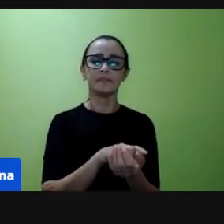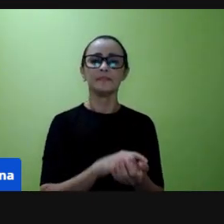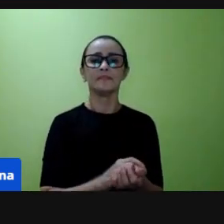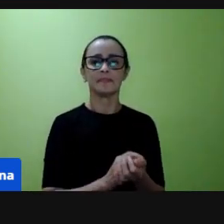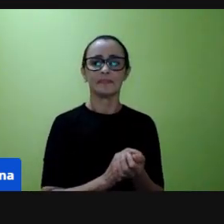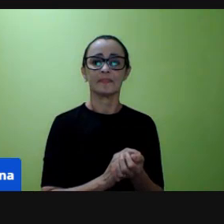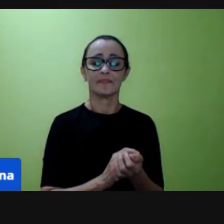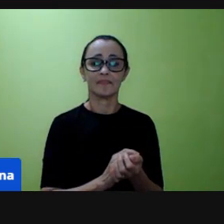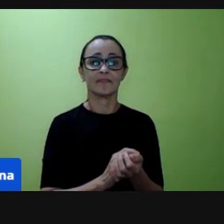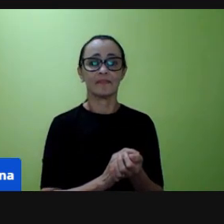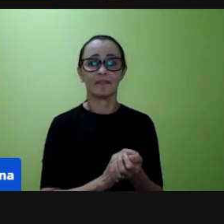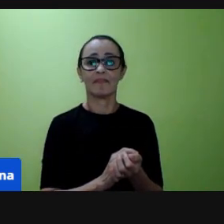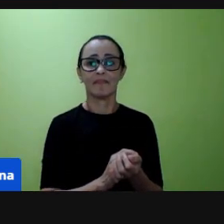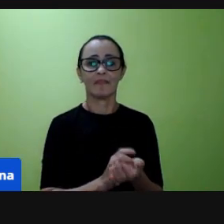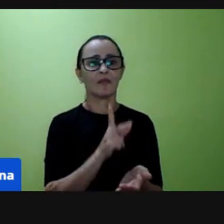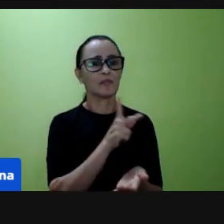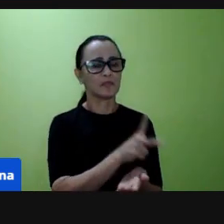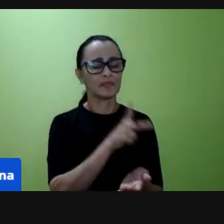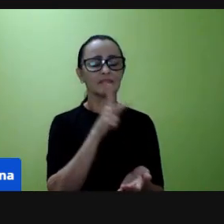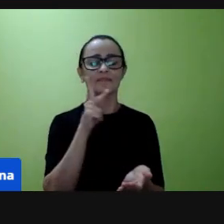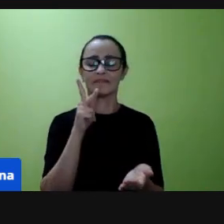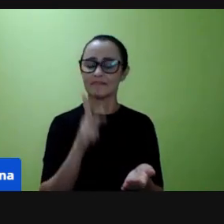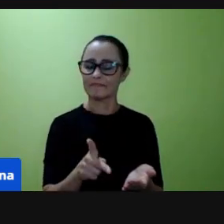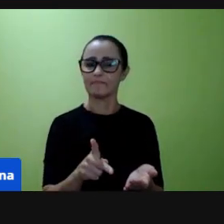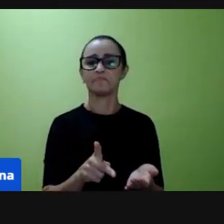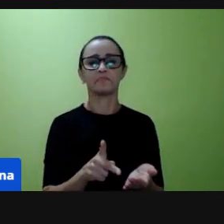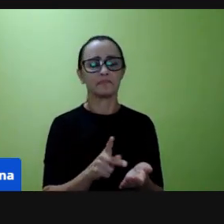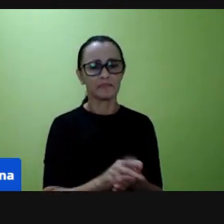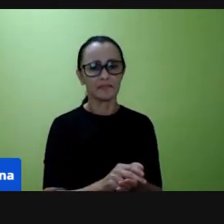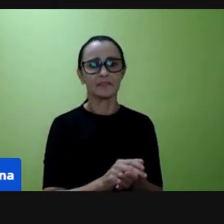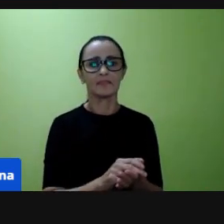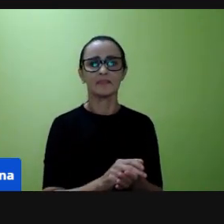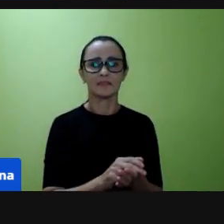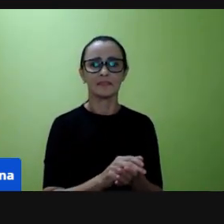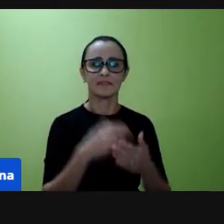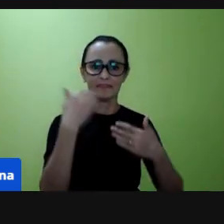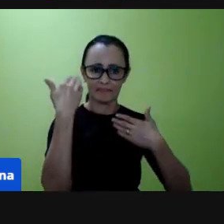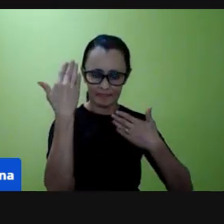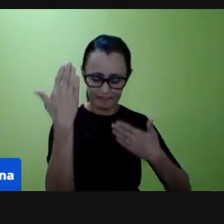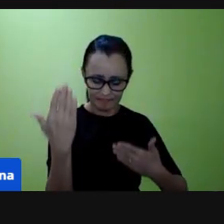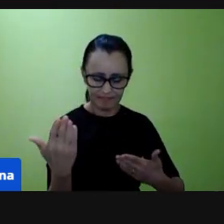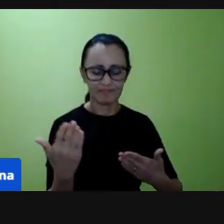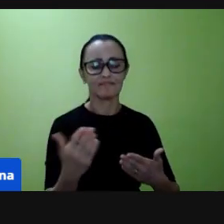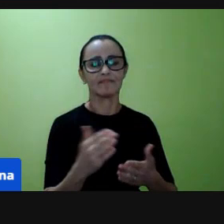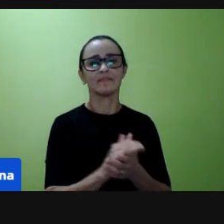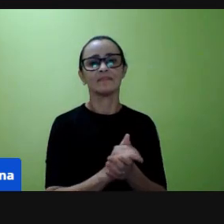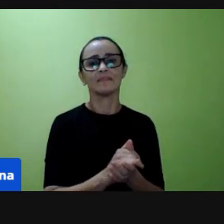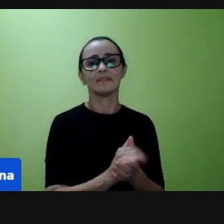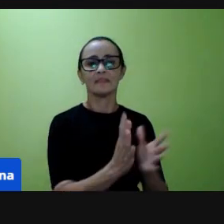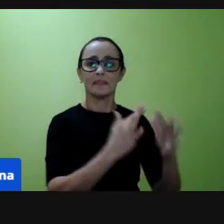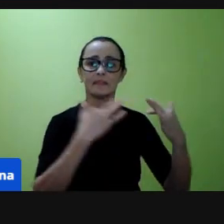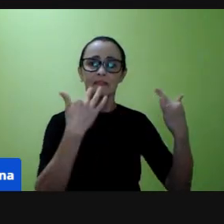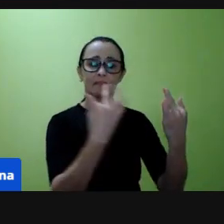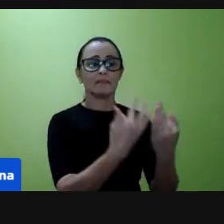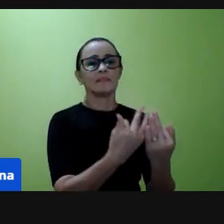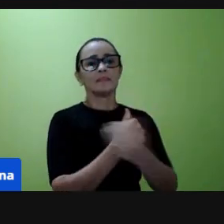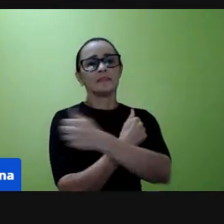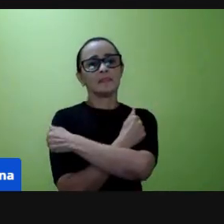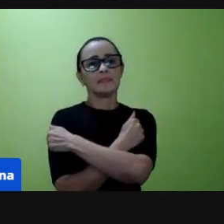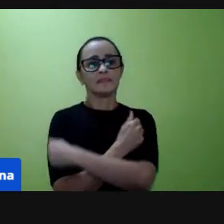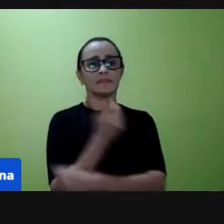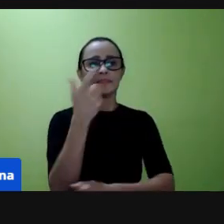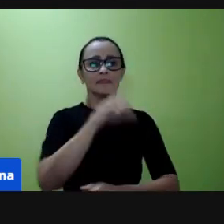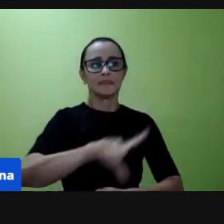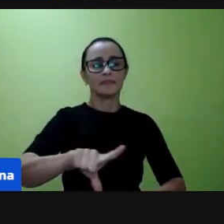está escancarado, né? Nós já sabíamos, mas agora acho que as famílias, os alunos, né? Quero mais uma vez agradecer